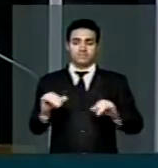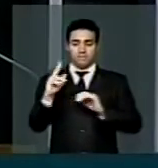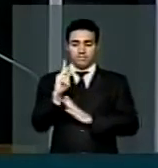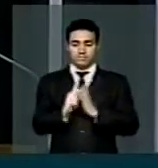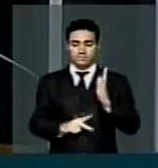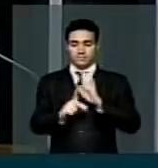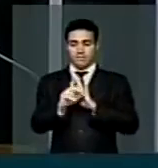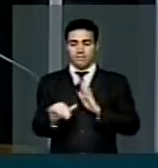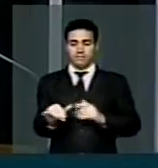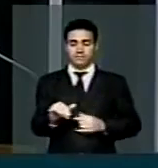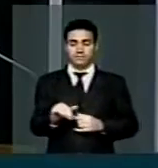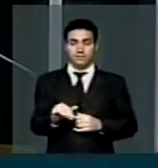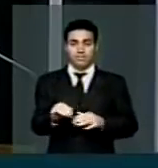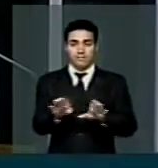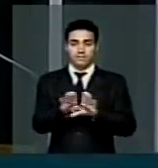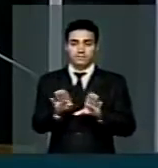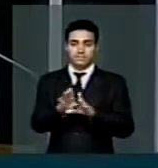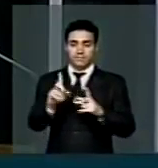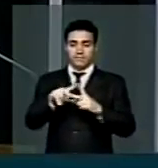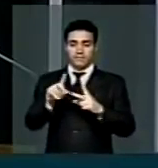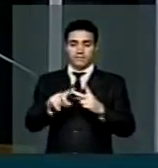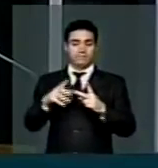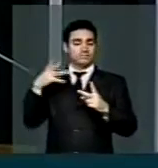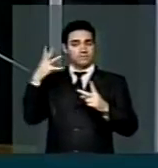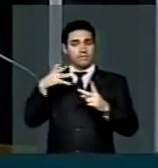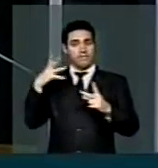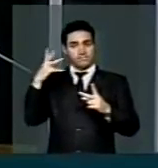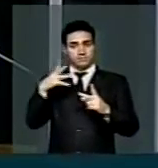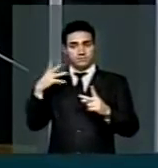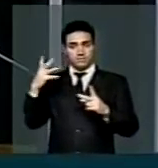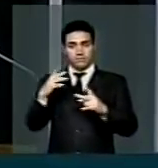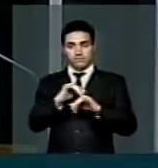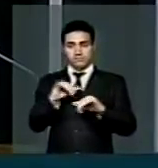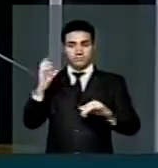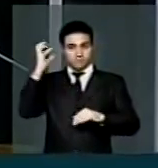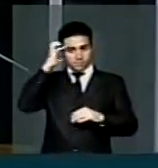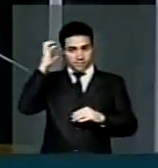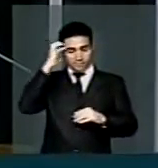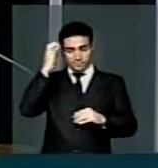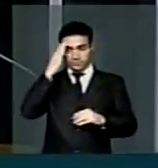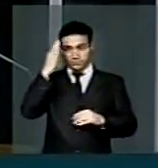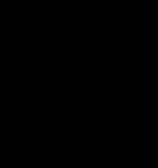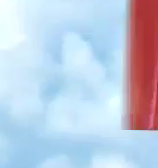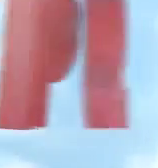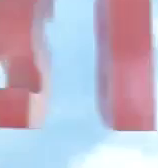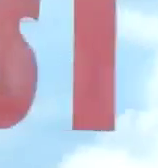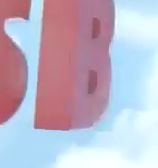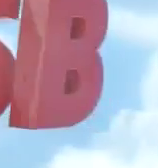projeto de lei e desses 2 discursos na voz do Brasil. Obrigado, presidente.